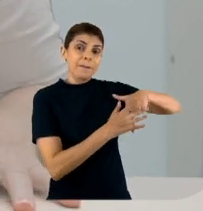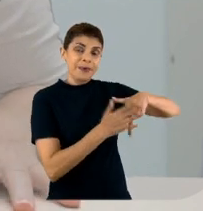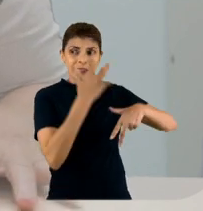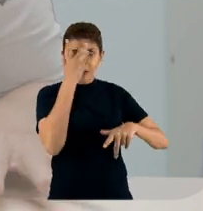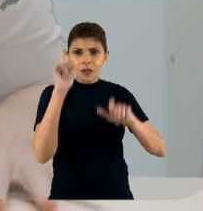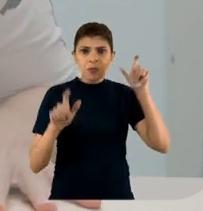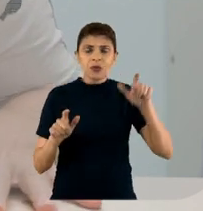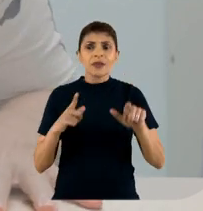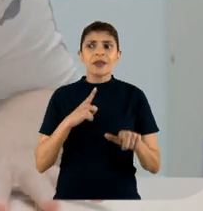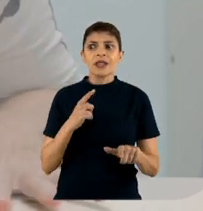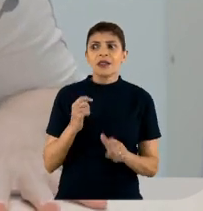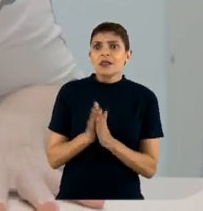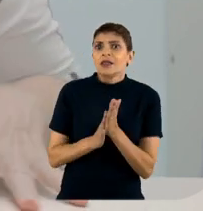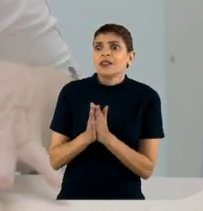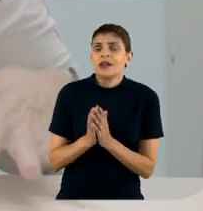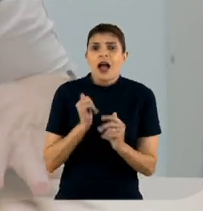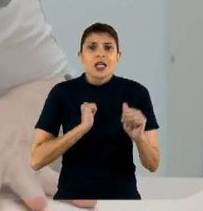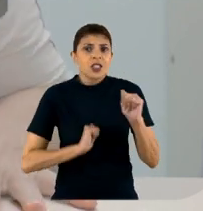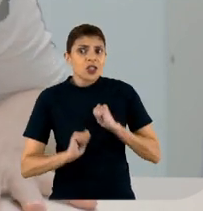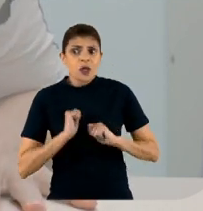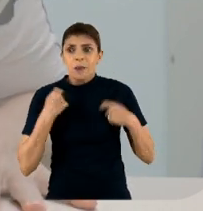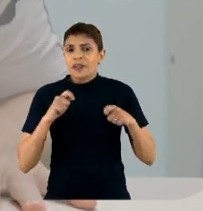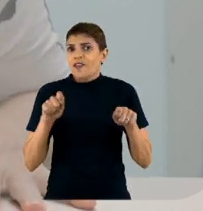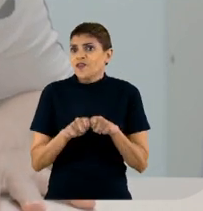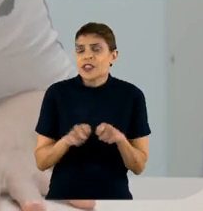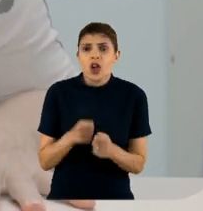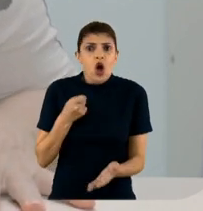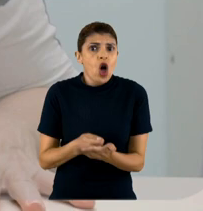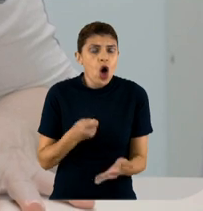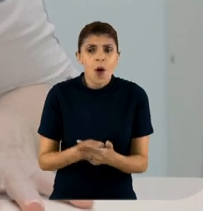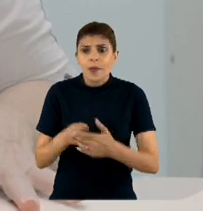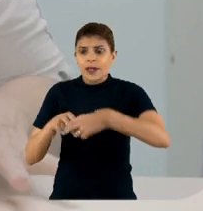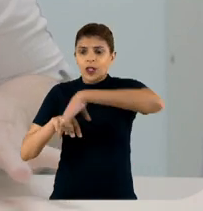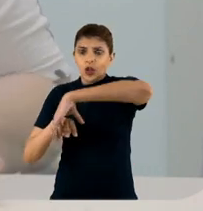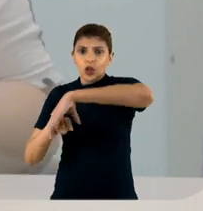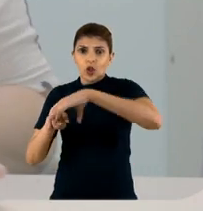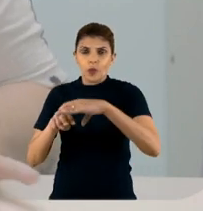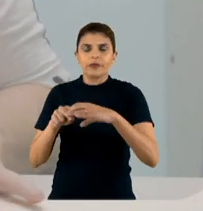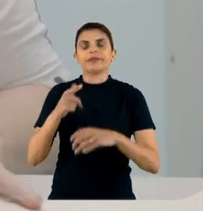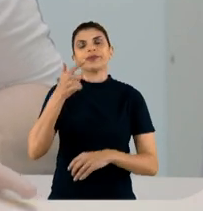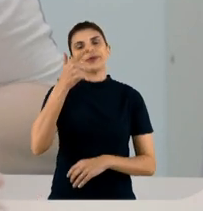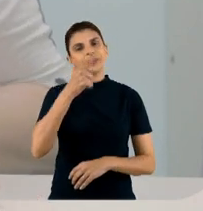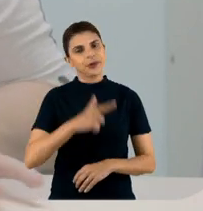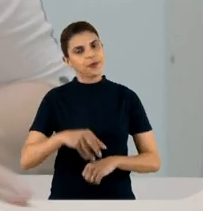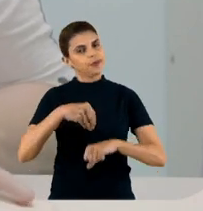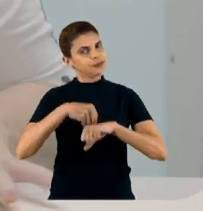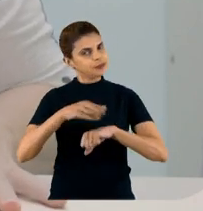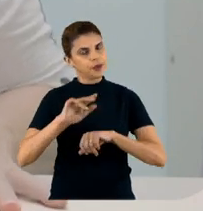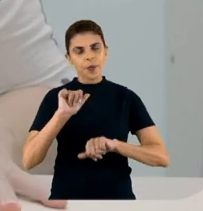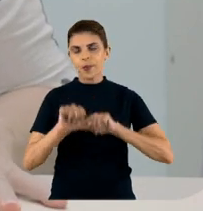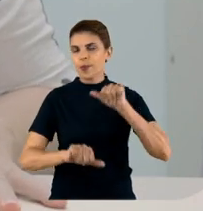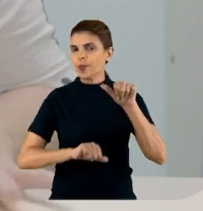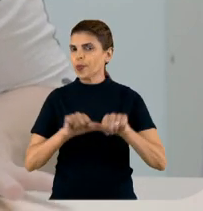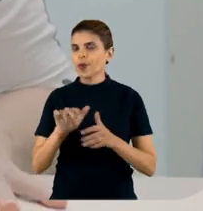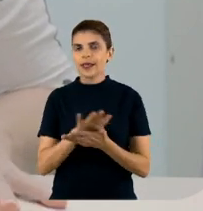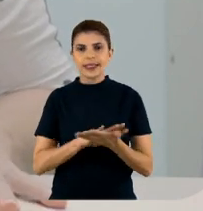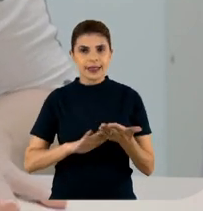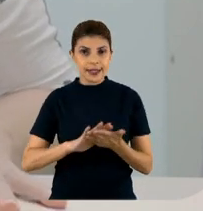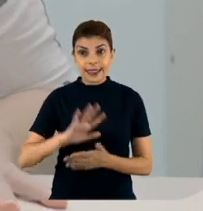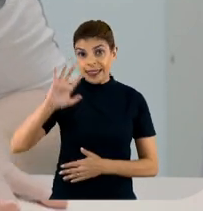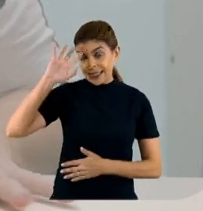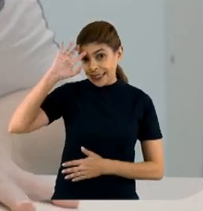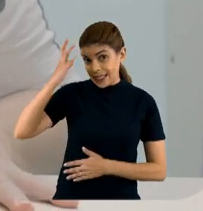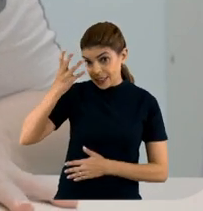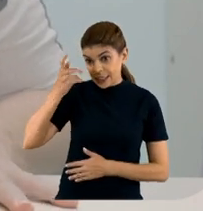porque também as pessoas ficam extremamente ansiosas achando que tem que fazer uma tomografia né E novamente ela não vai mudar nada o que vai